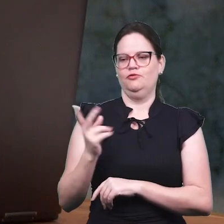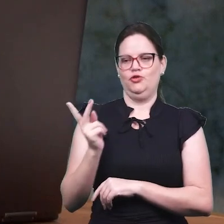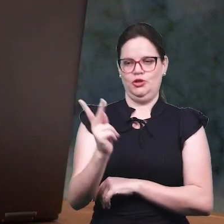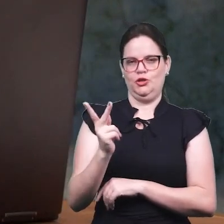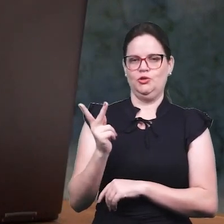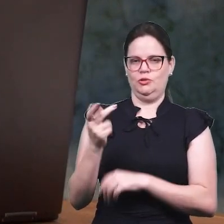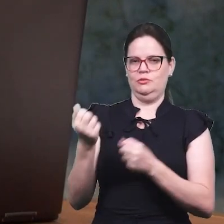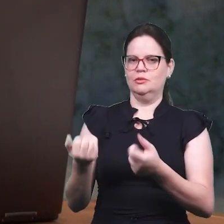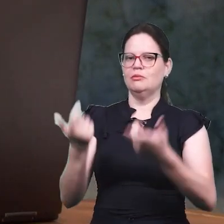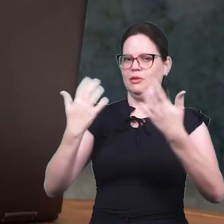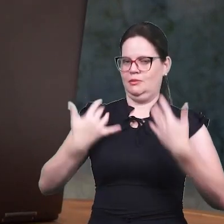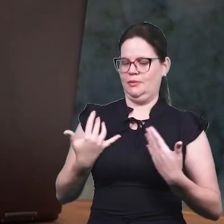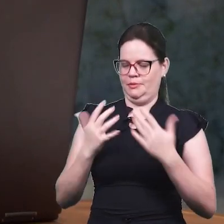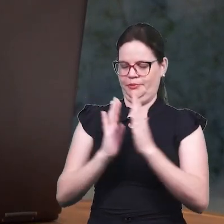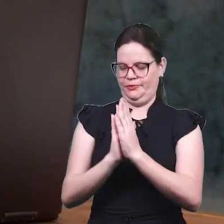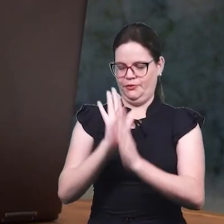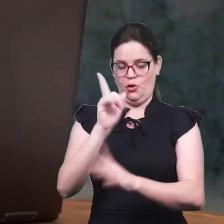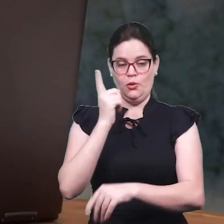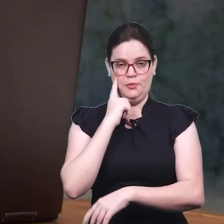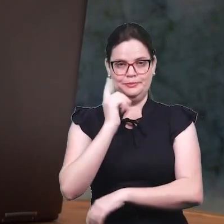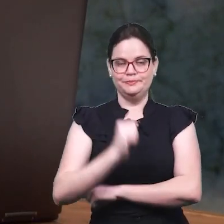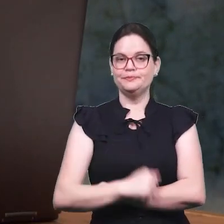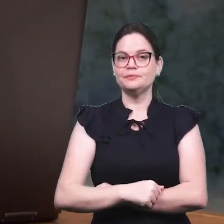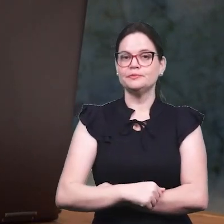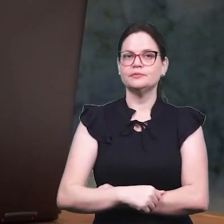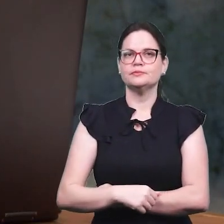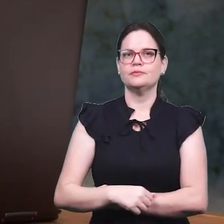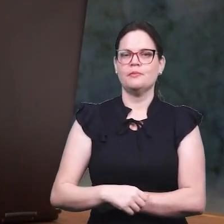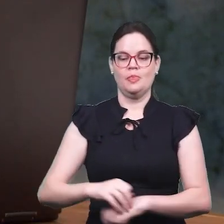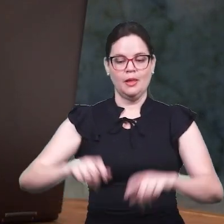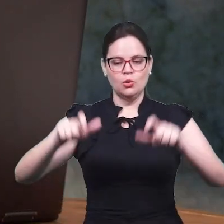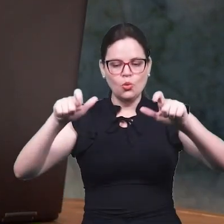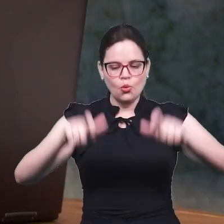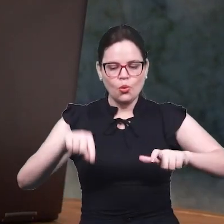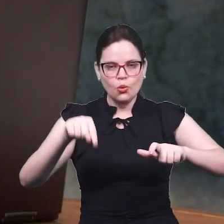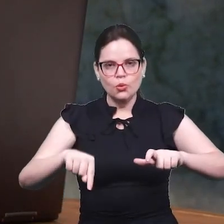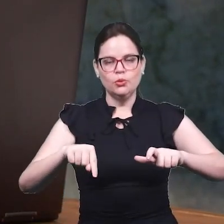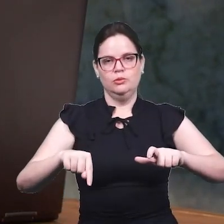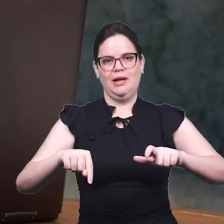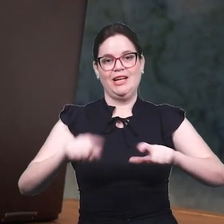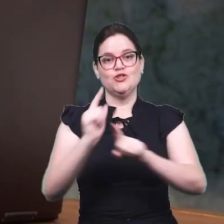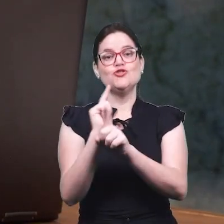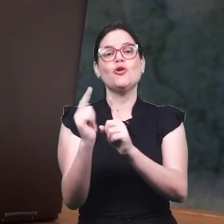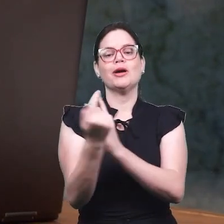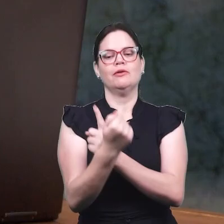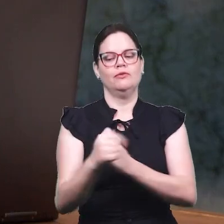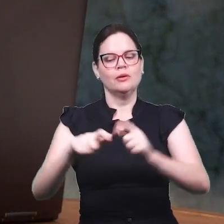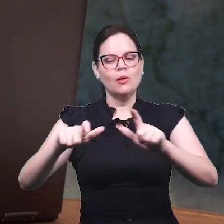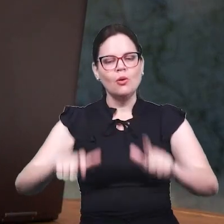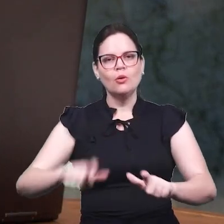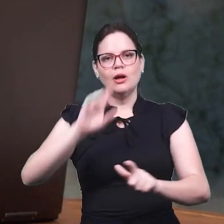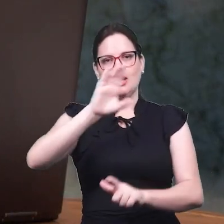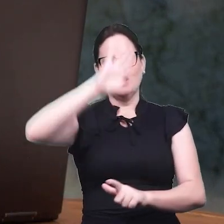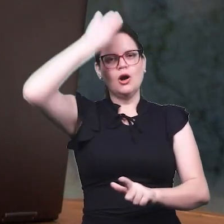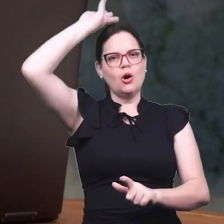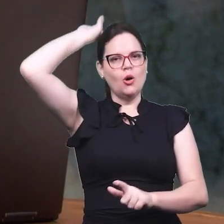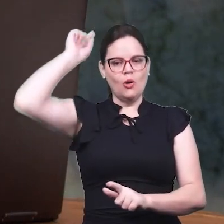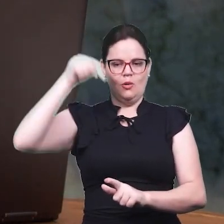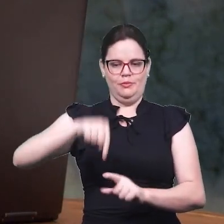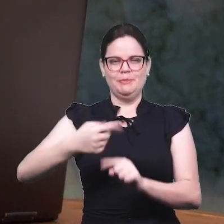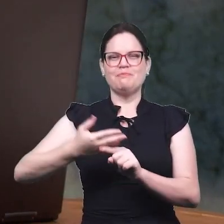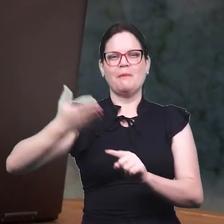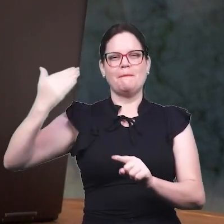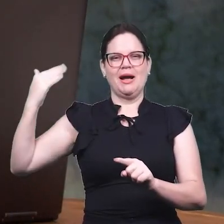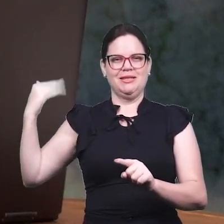historiadores que falassem mais uma coisa. Olha só, a localização de Roma, embora que seja a cidade